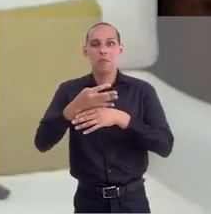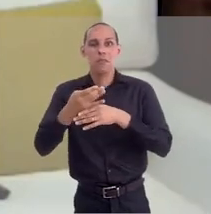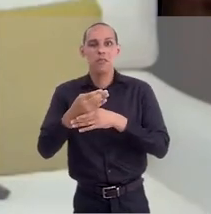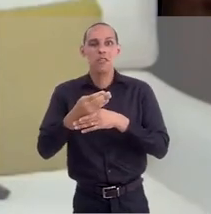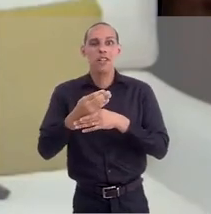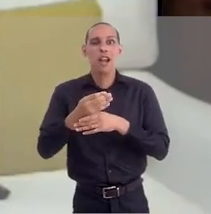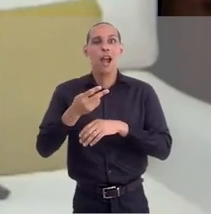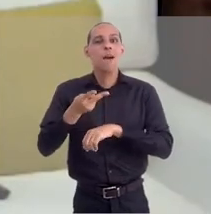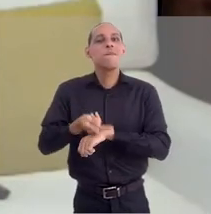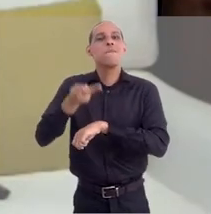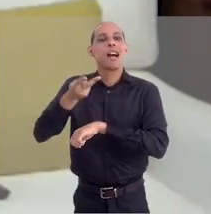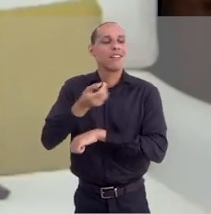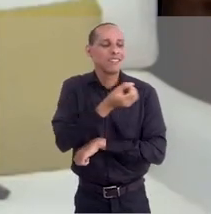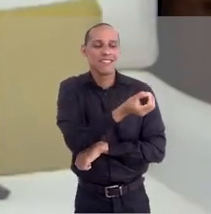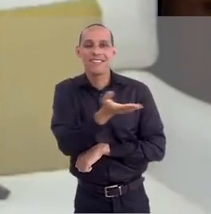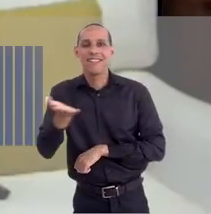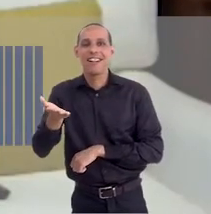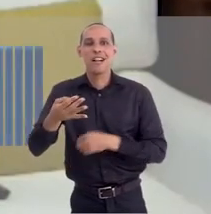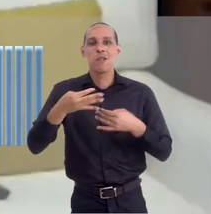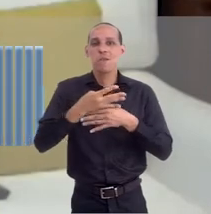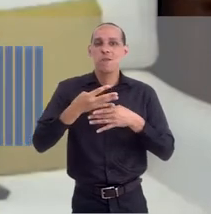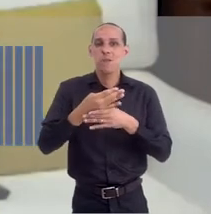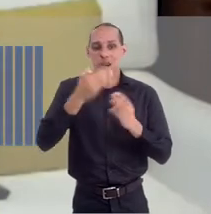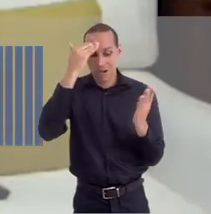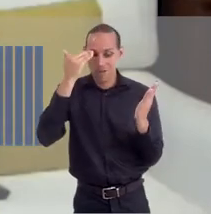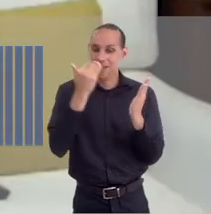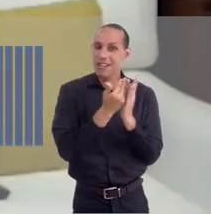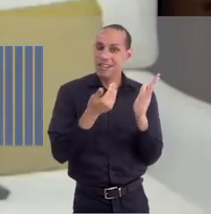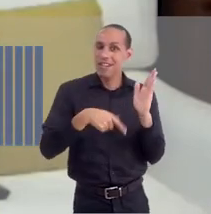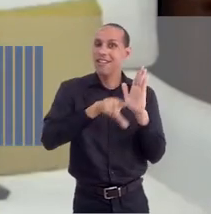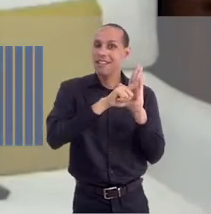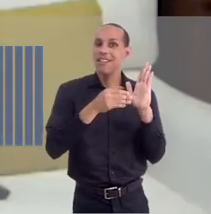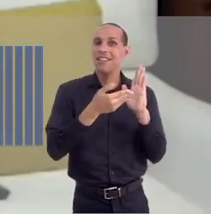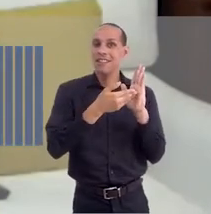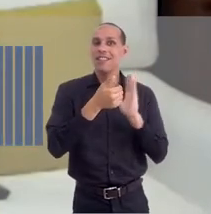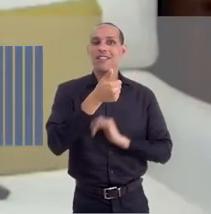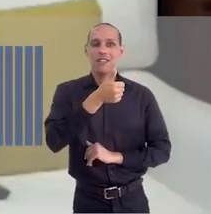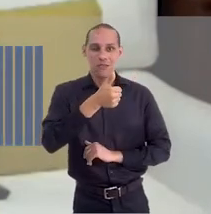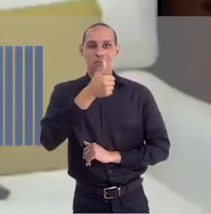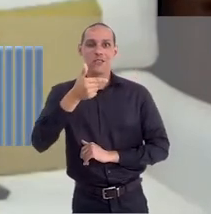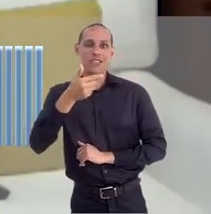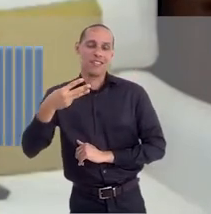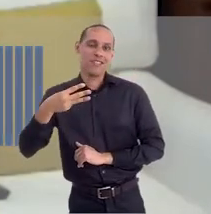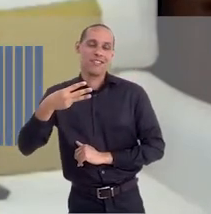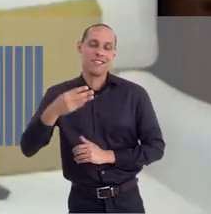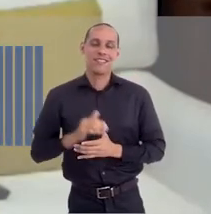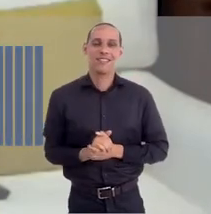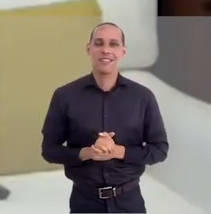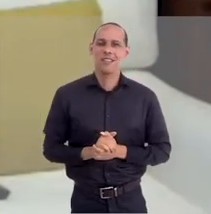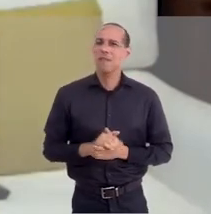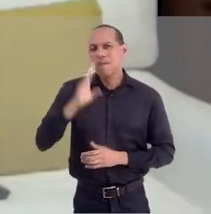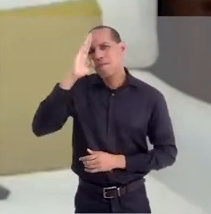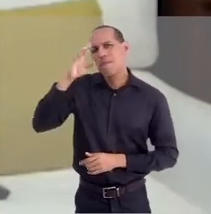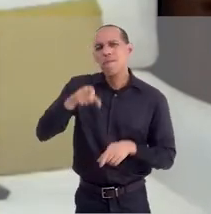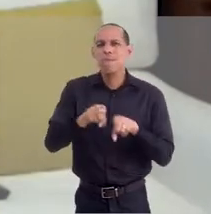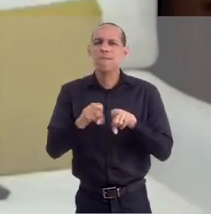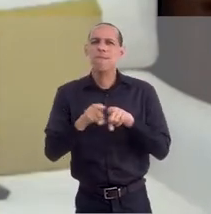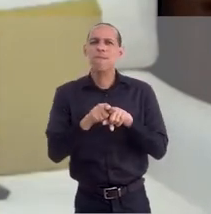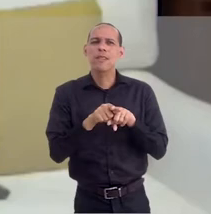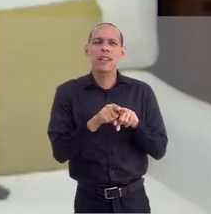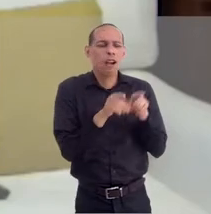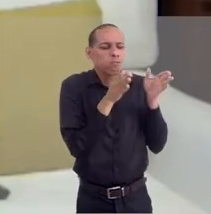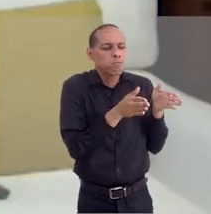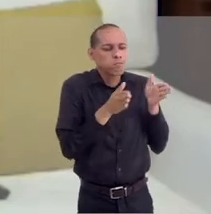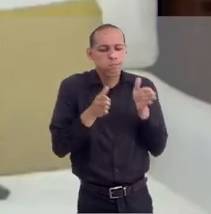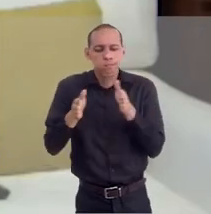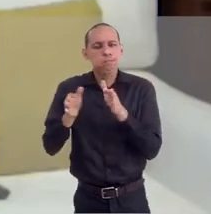possa premiar aqueles municípios que efetivamente, né, cumprem os dispositivos da Lei Complementar 123. E, sobretudo, eu acho que